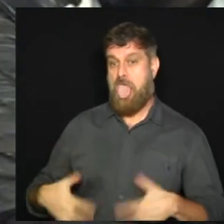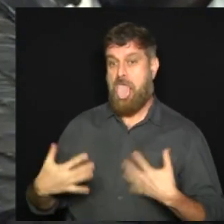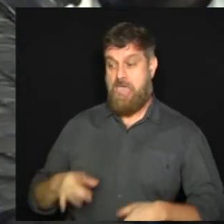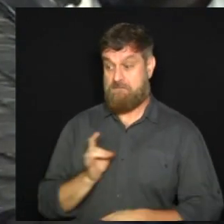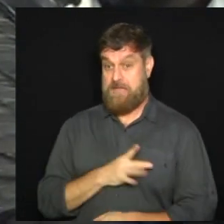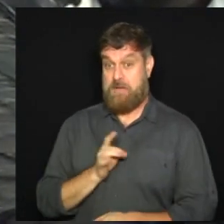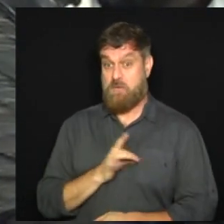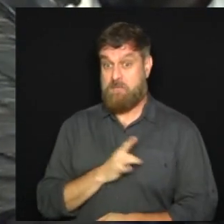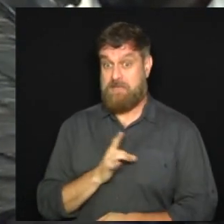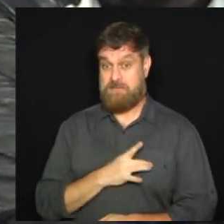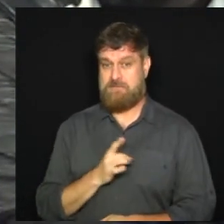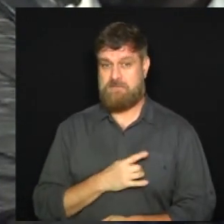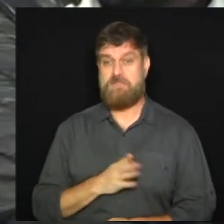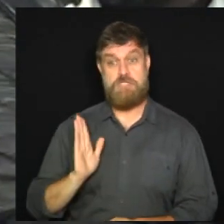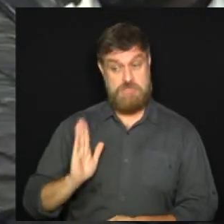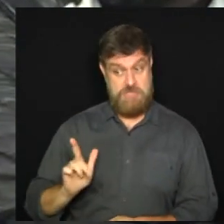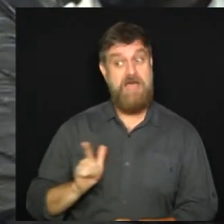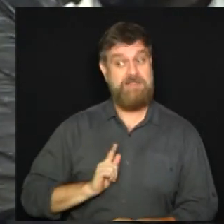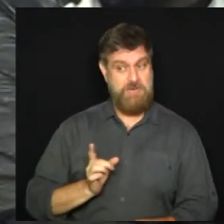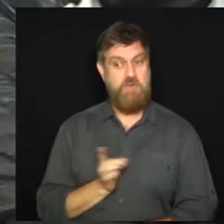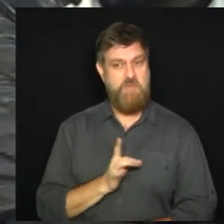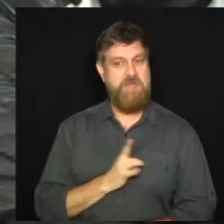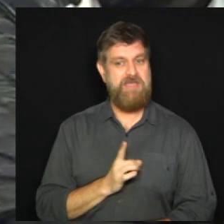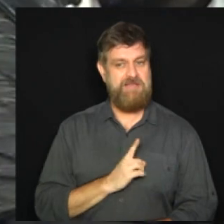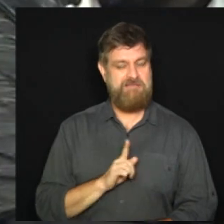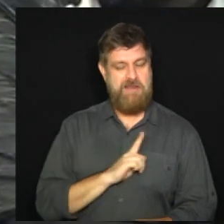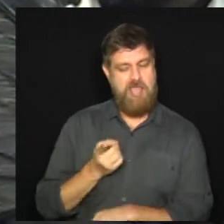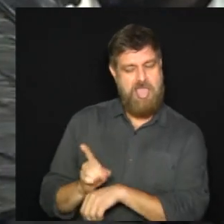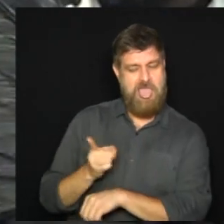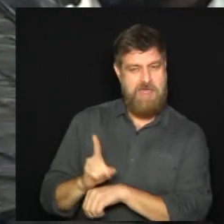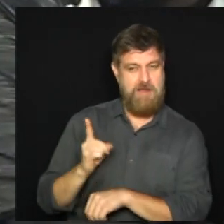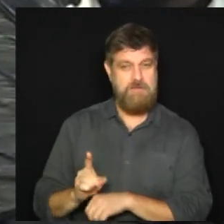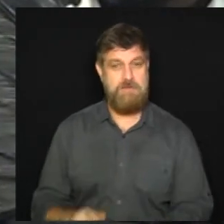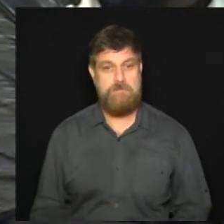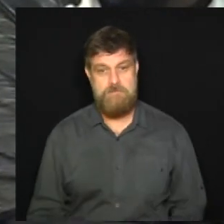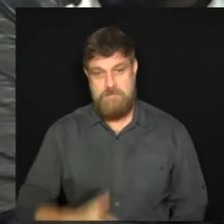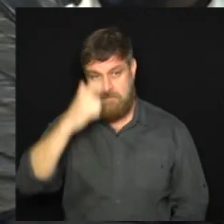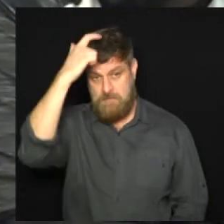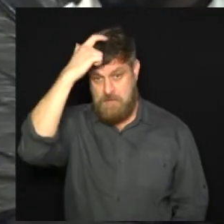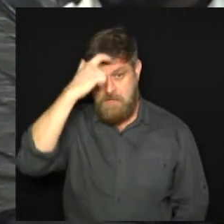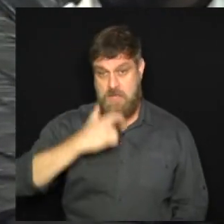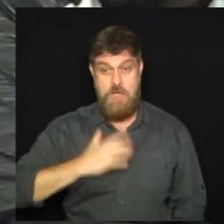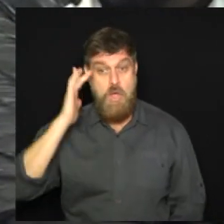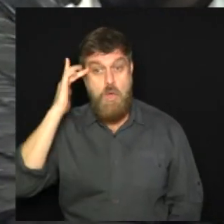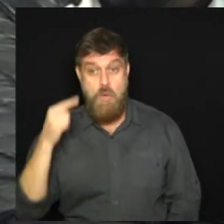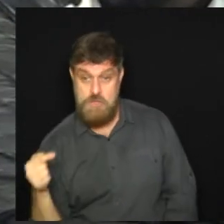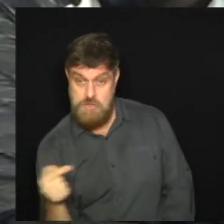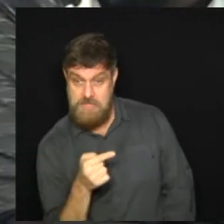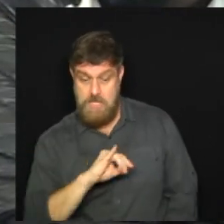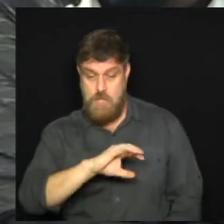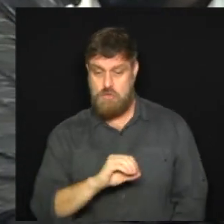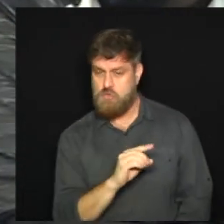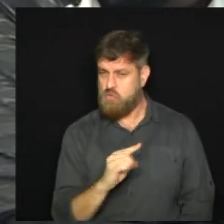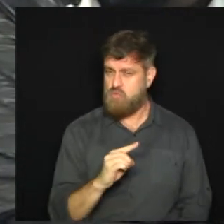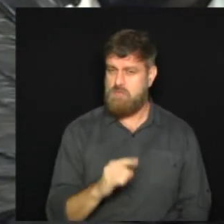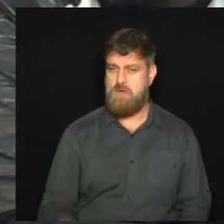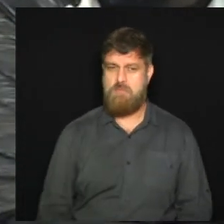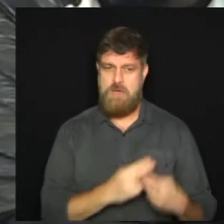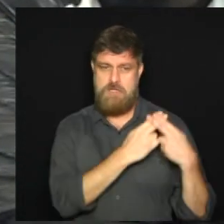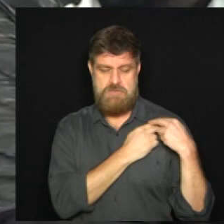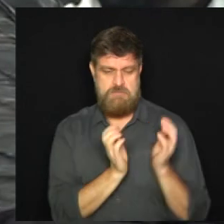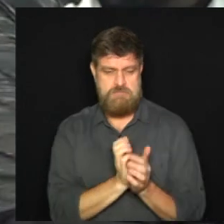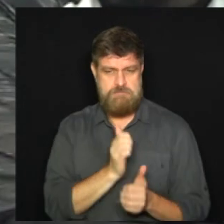a coletiva e provocou o Guarani. Eu tive a oportunidade de acompanhar a trajetória do João aqui na Ponte Preta. Não que ele faça